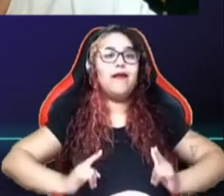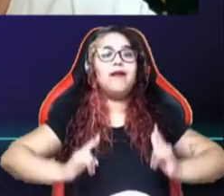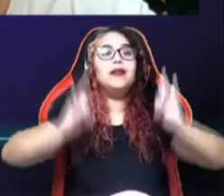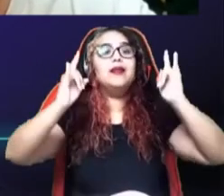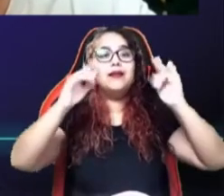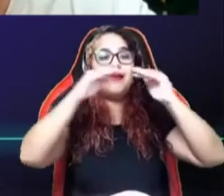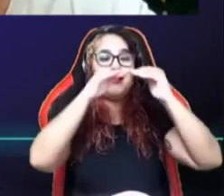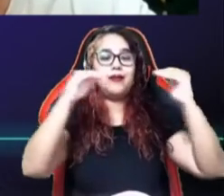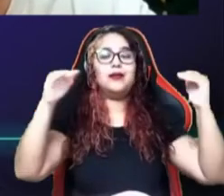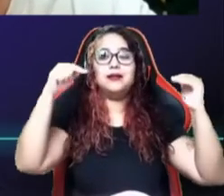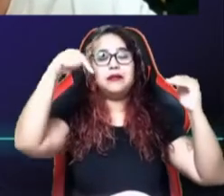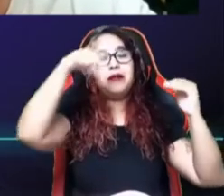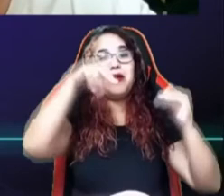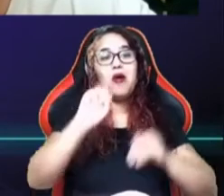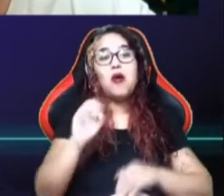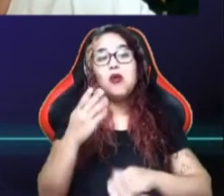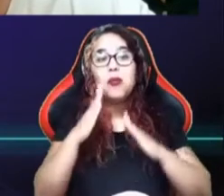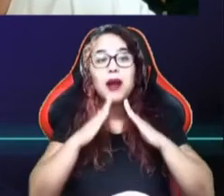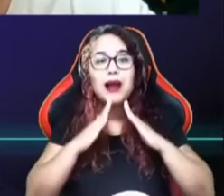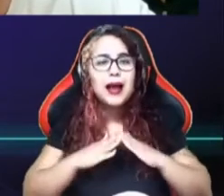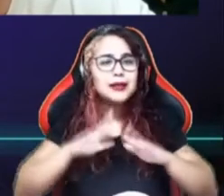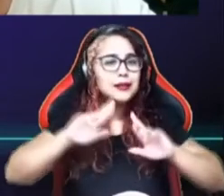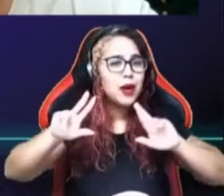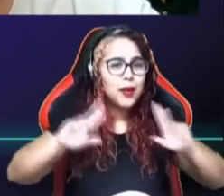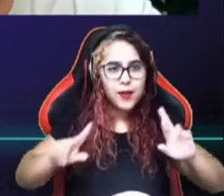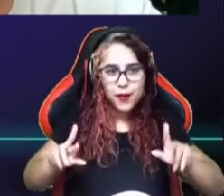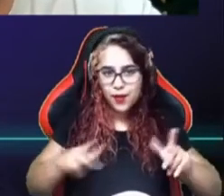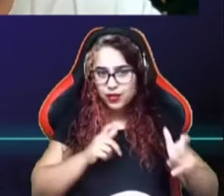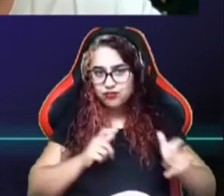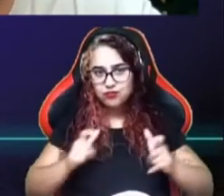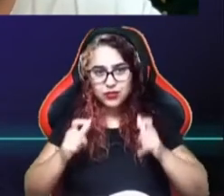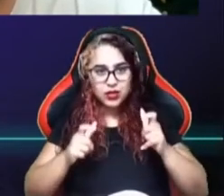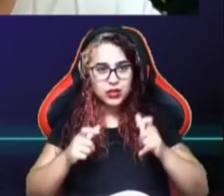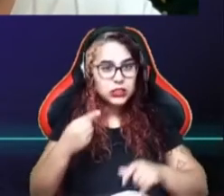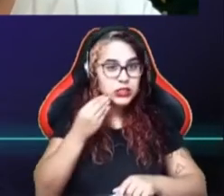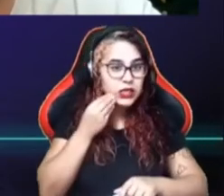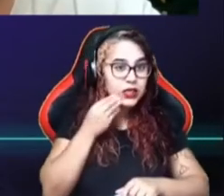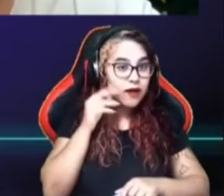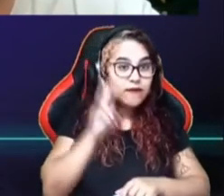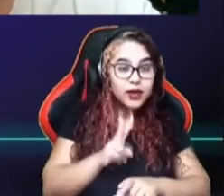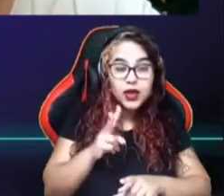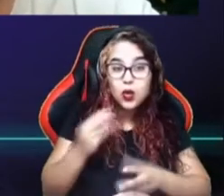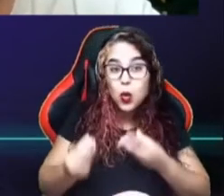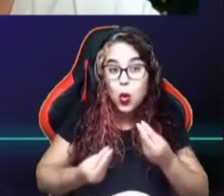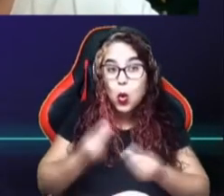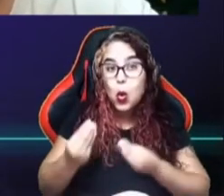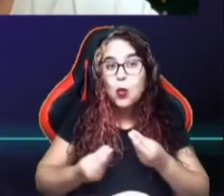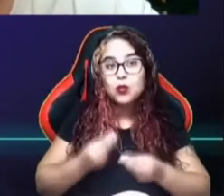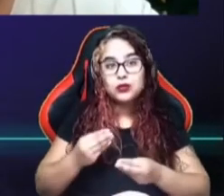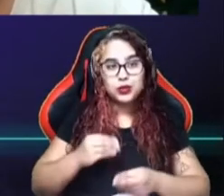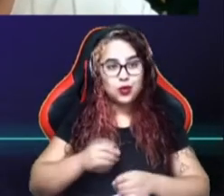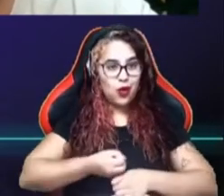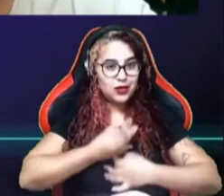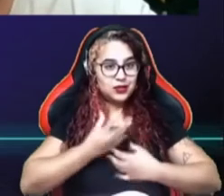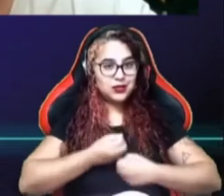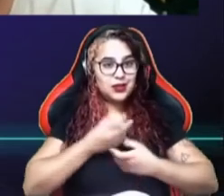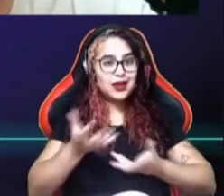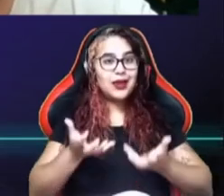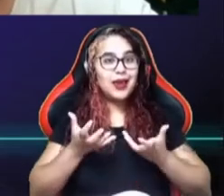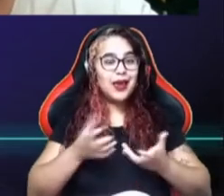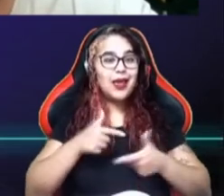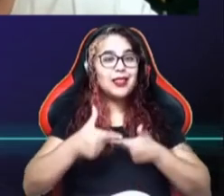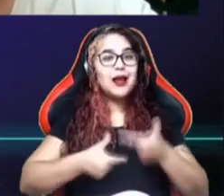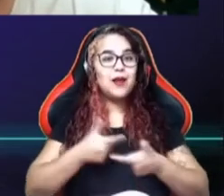numa casa. Então, a gente tenta ver muito o que, que o artista quer fazer, né? Então, primeiro tem essa coisa de que